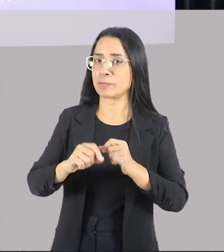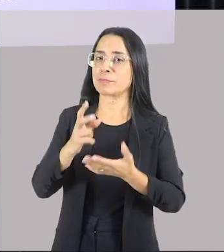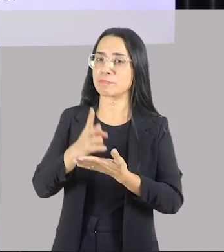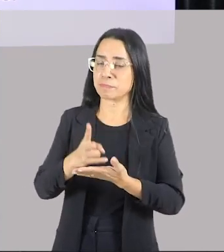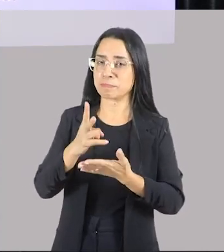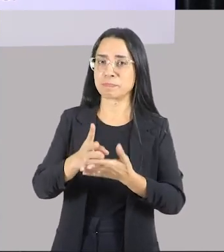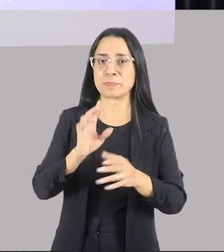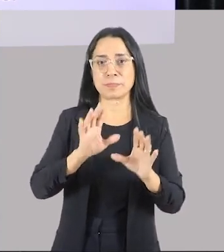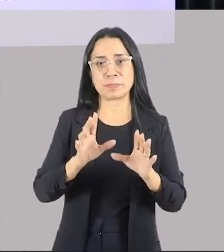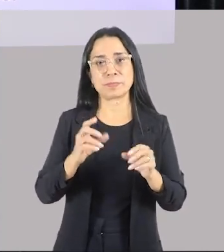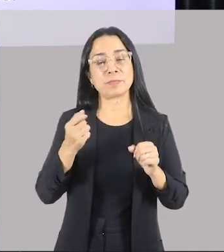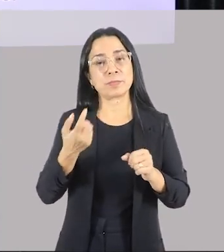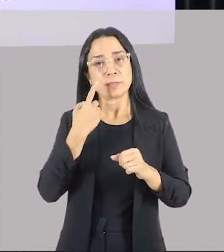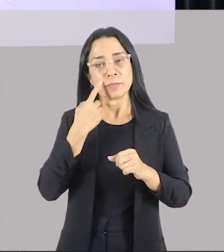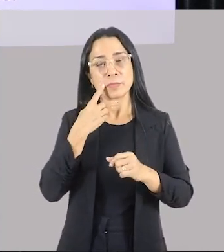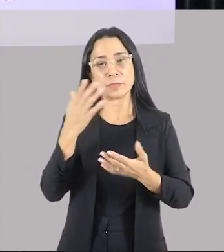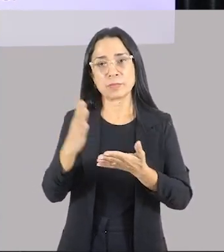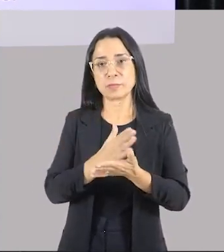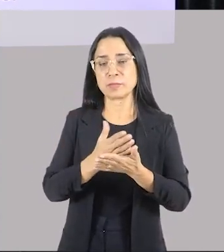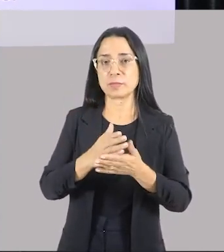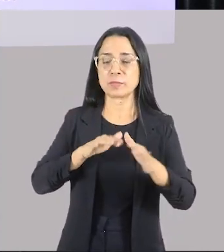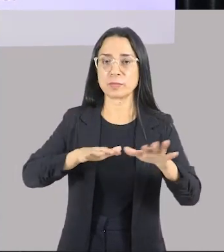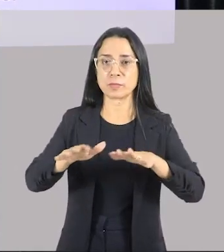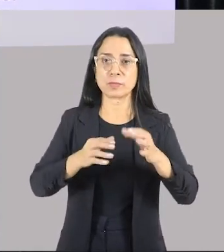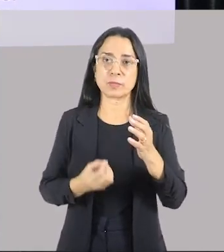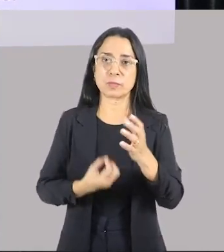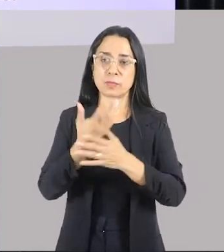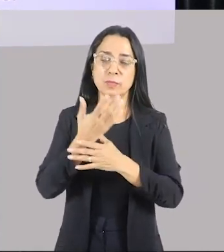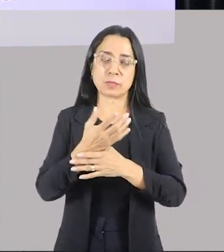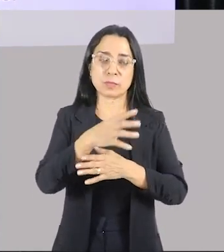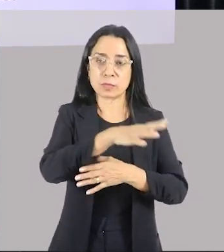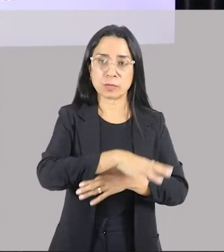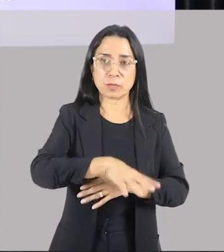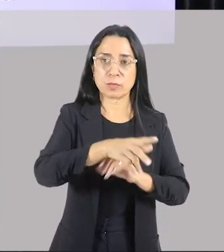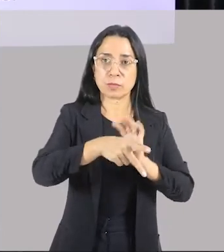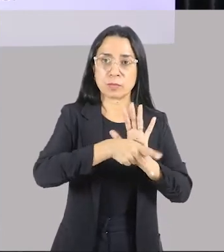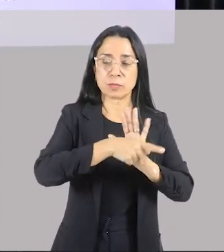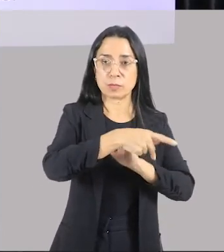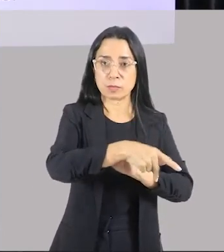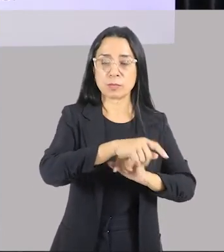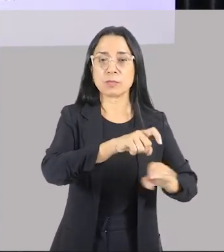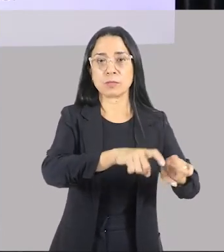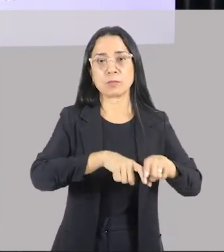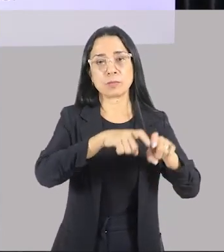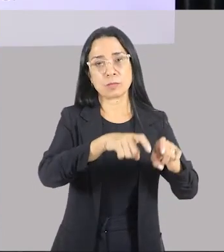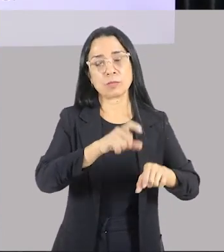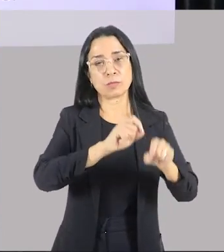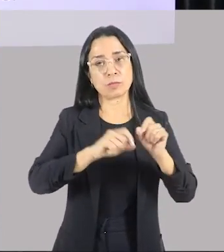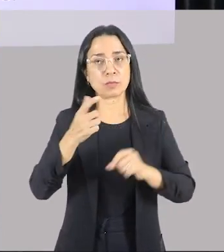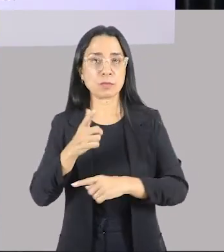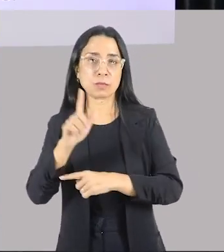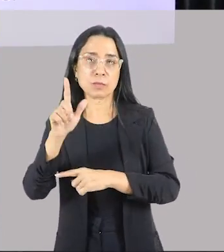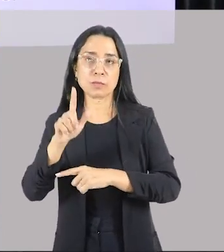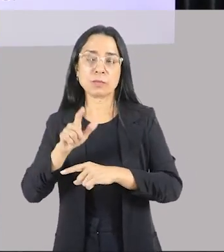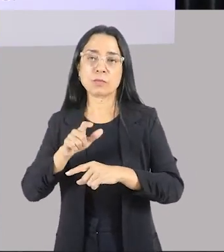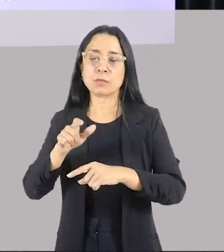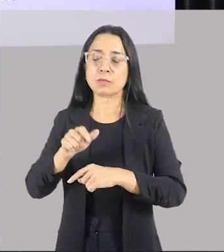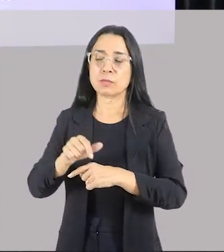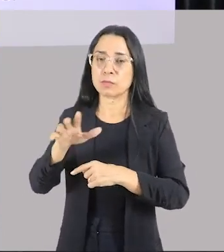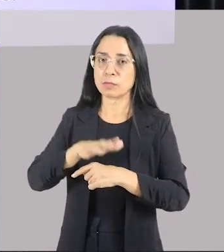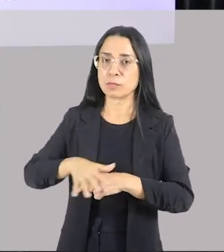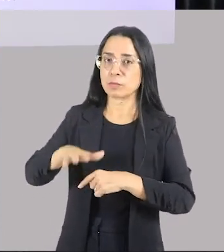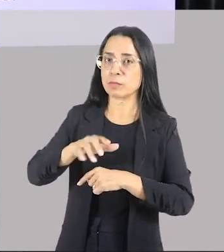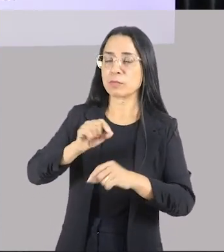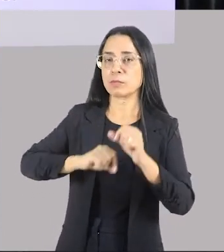é notório, tanto em alguns movimentos que surgiram no meio rural, como também outros movimentos que surgiram no meio urbano,